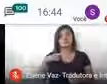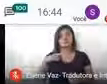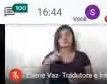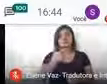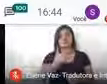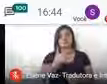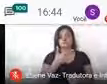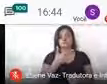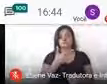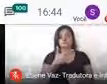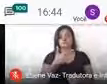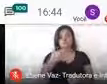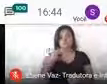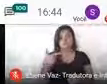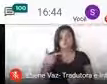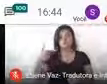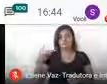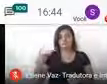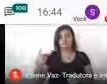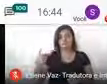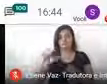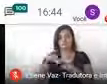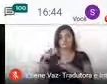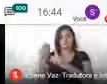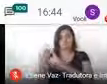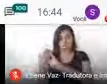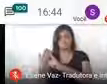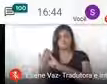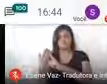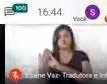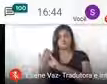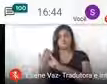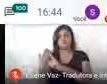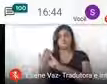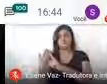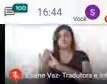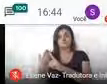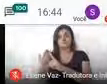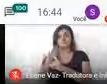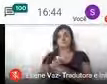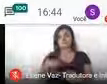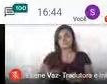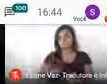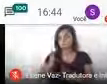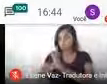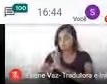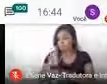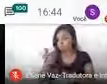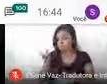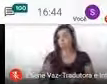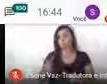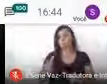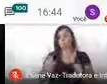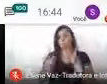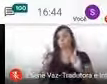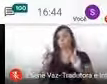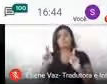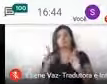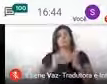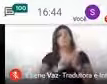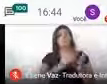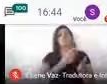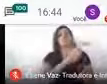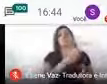comunidades reconhecidas, fora aquelas que ainda pleiteiam esse reconhecimento.